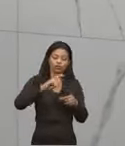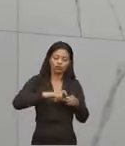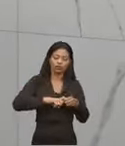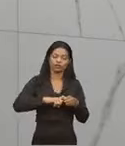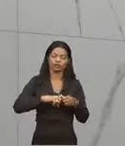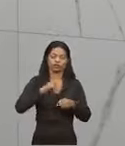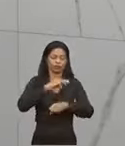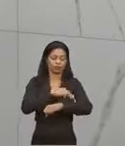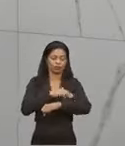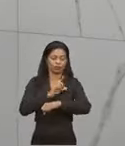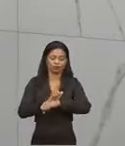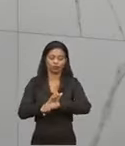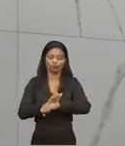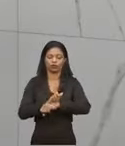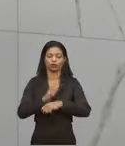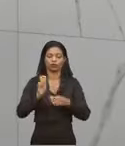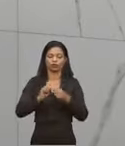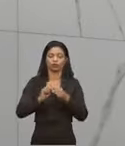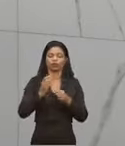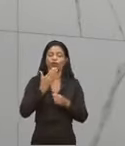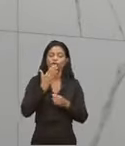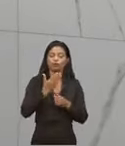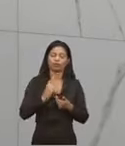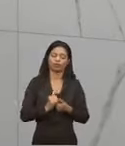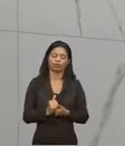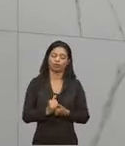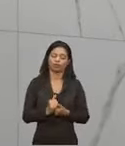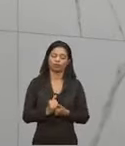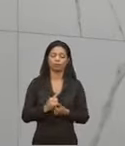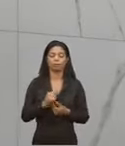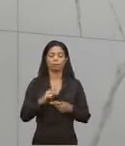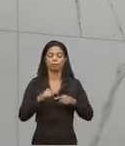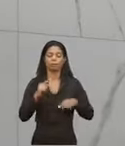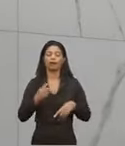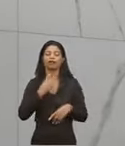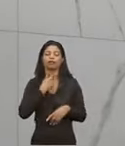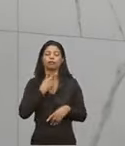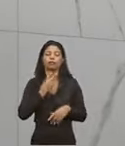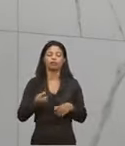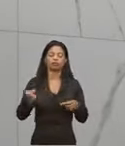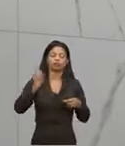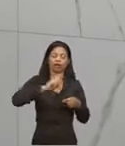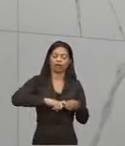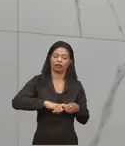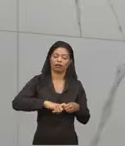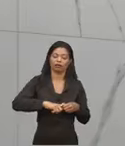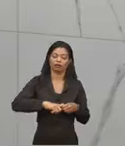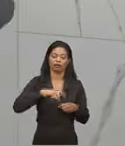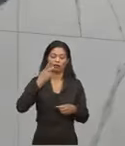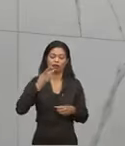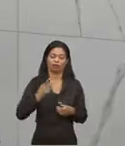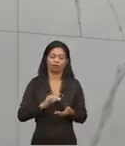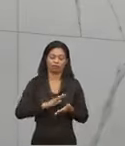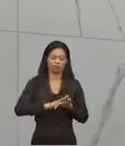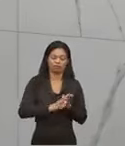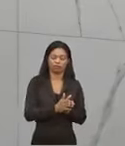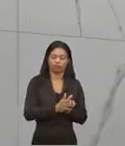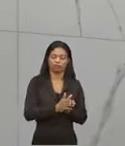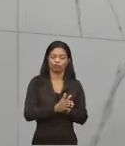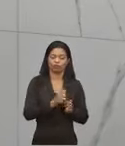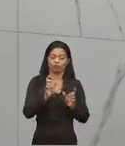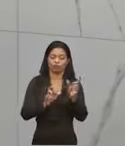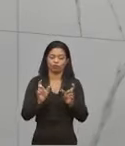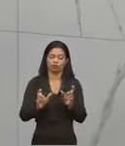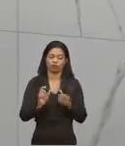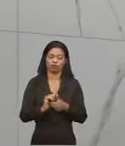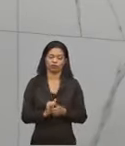Como disse, não sou dono de lá. Mas vocês não podem chegar lá, nenhum dos que estão aqui, botando o pé no pescoço e desrespeitando o